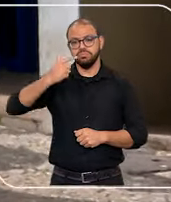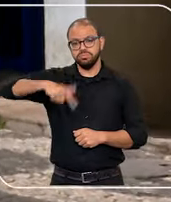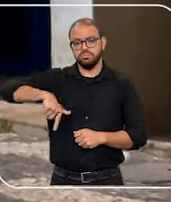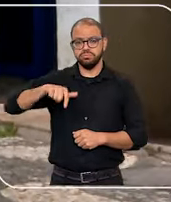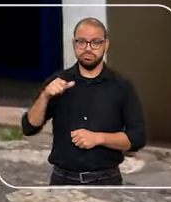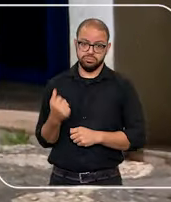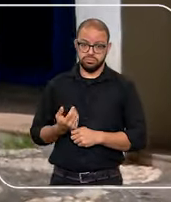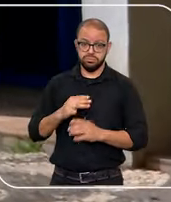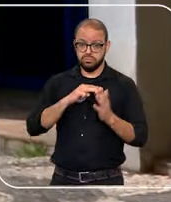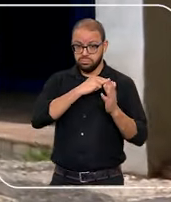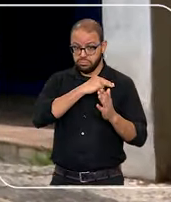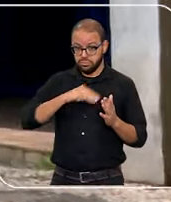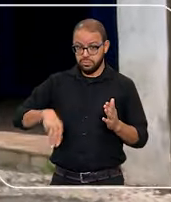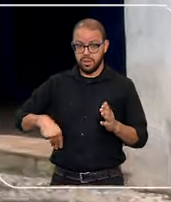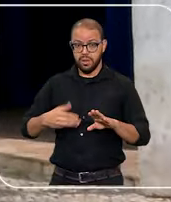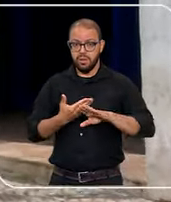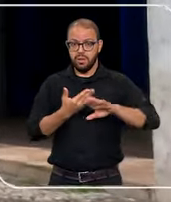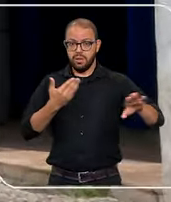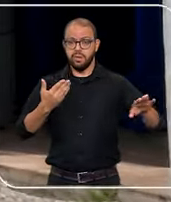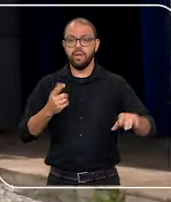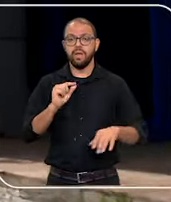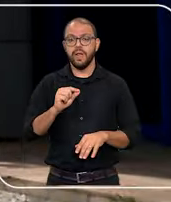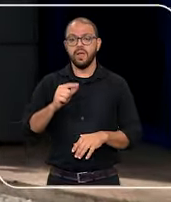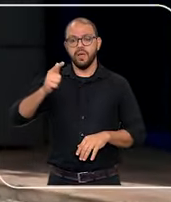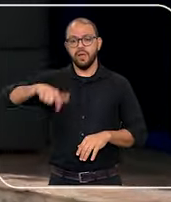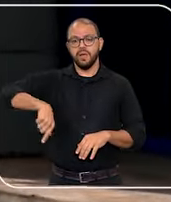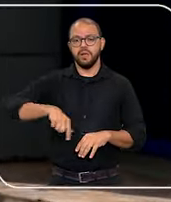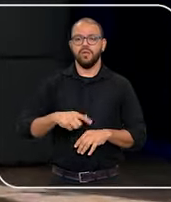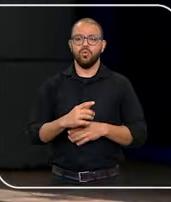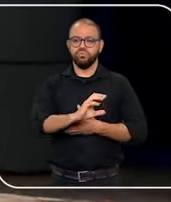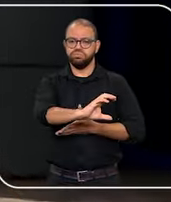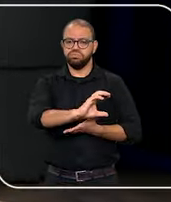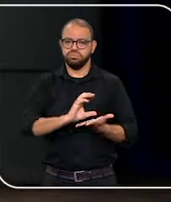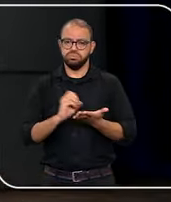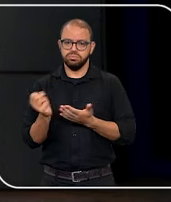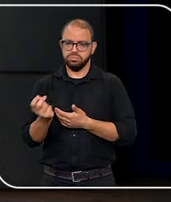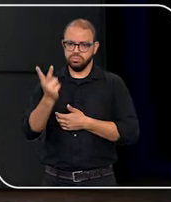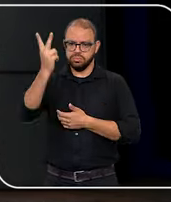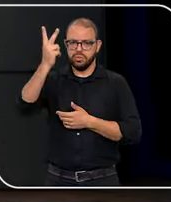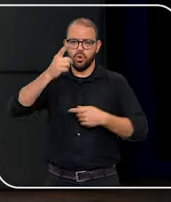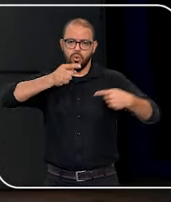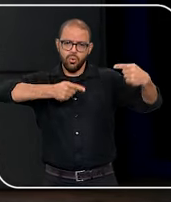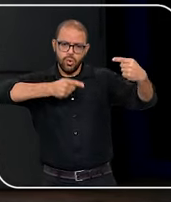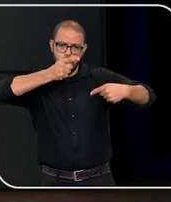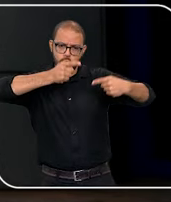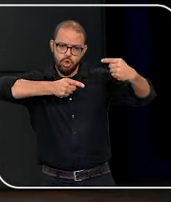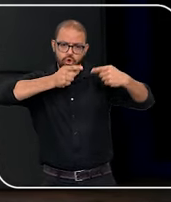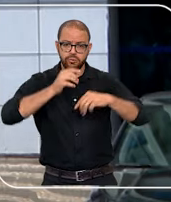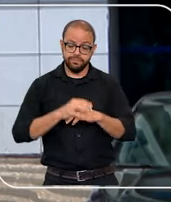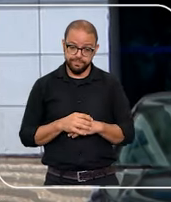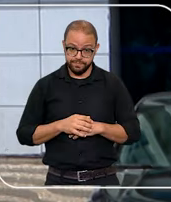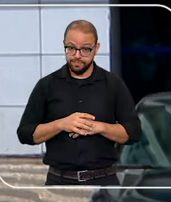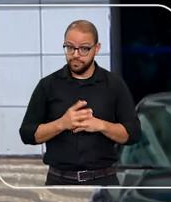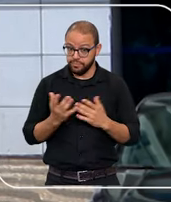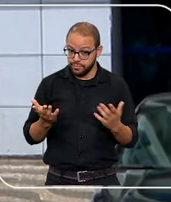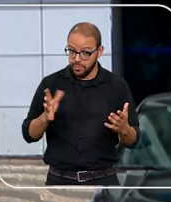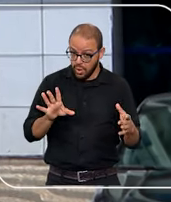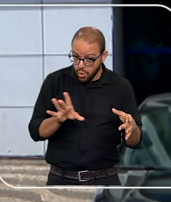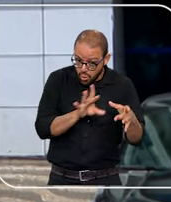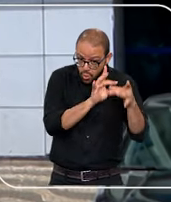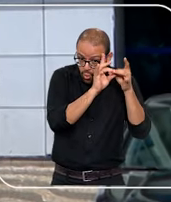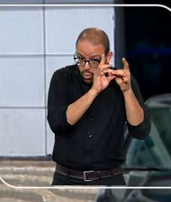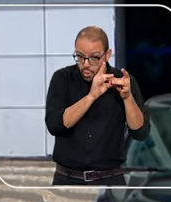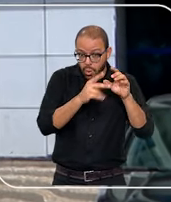essa posição, o ministro afastou a denominação de receita para os valores em discussão, uma vez que